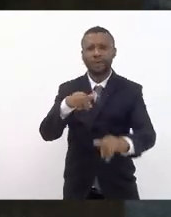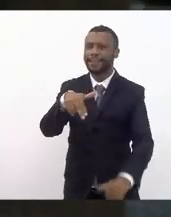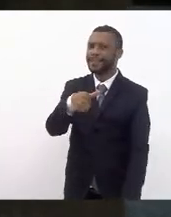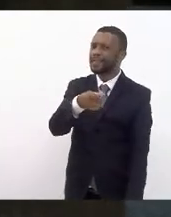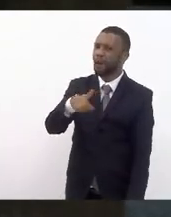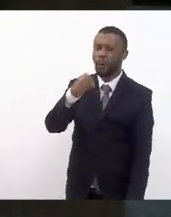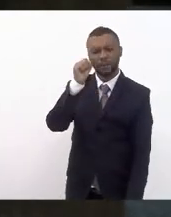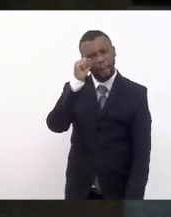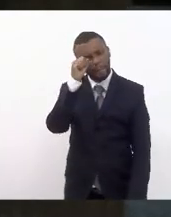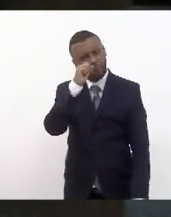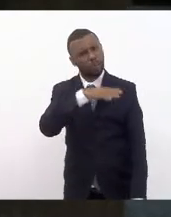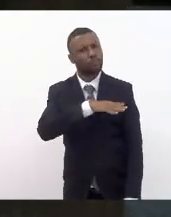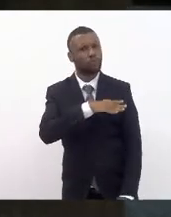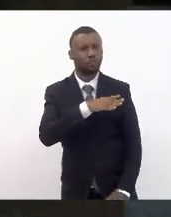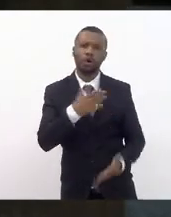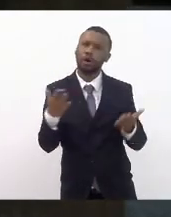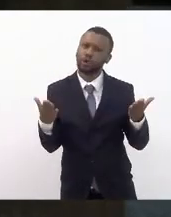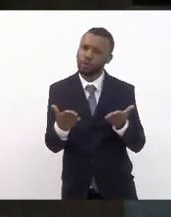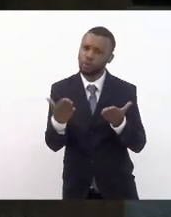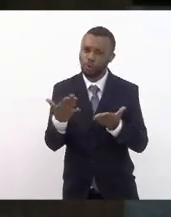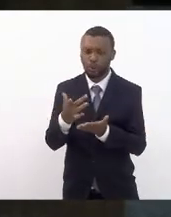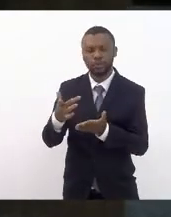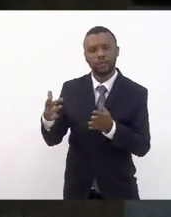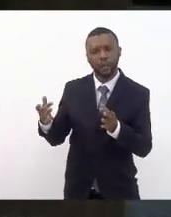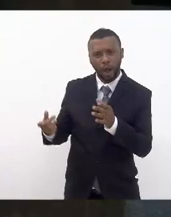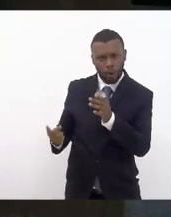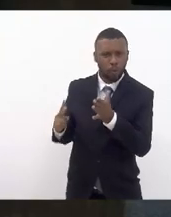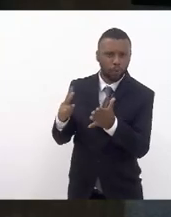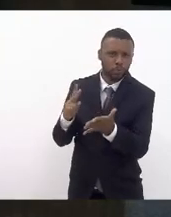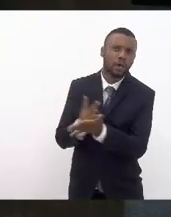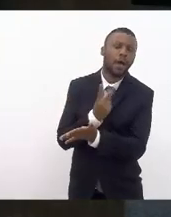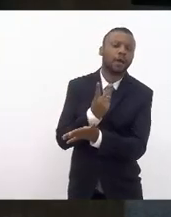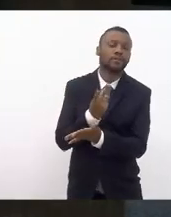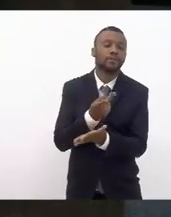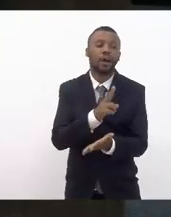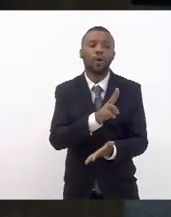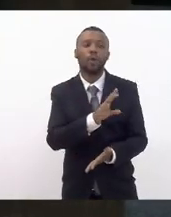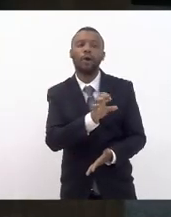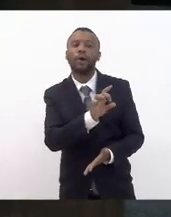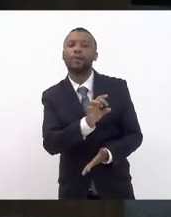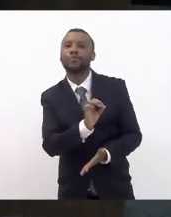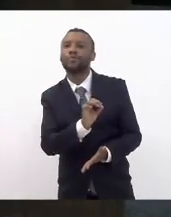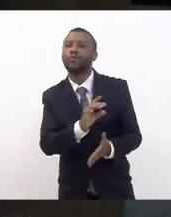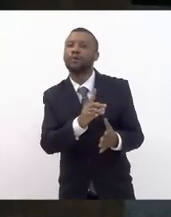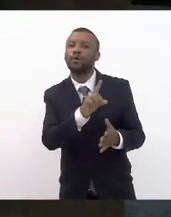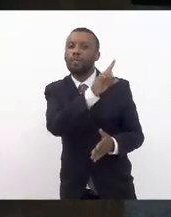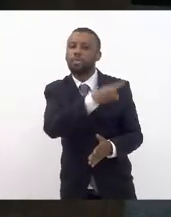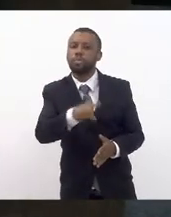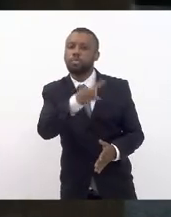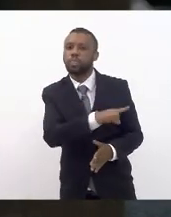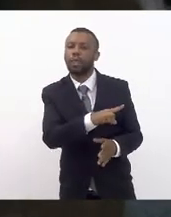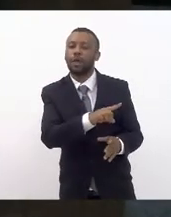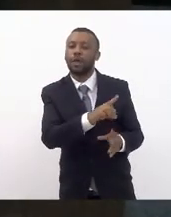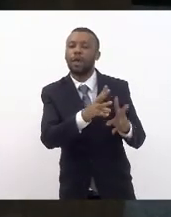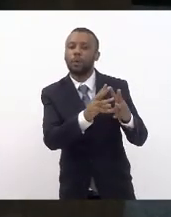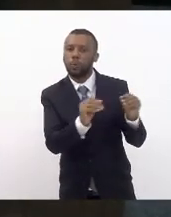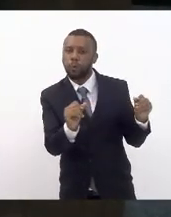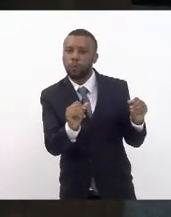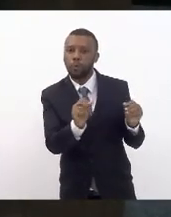esse absurdo que hoje se consuma de extinguir a nossa UESO,